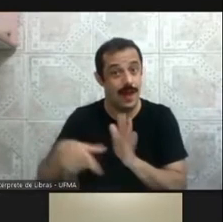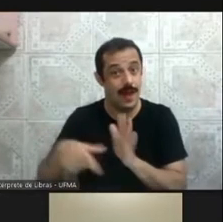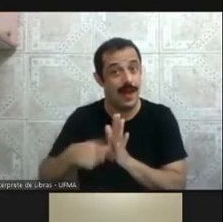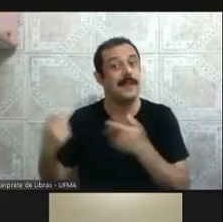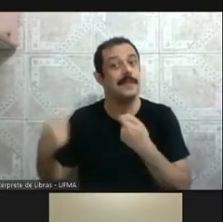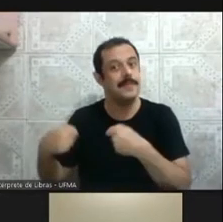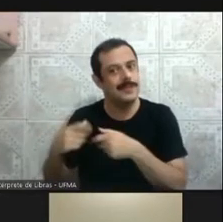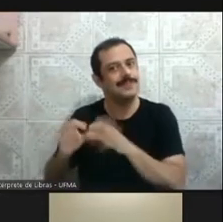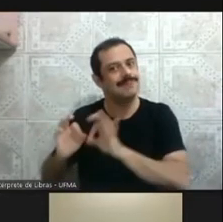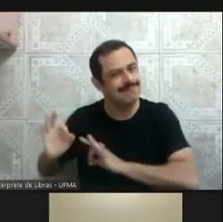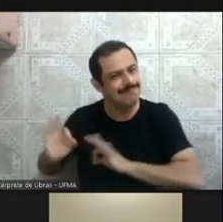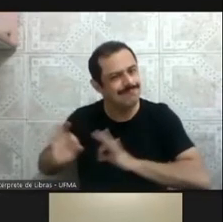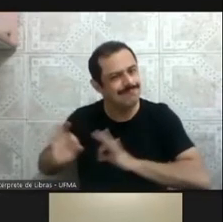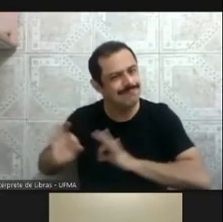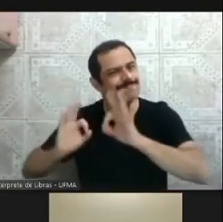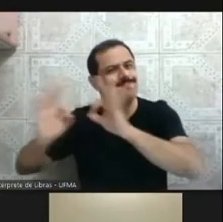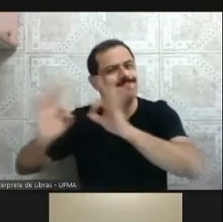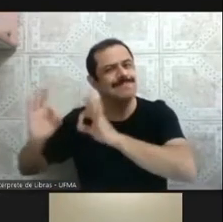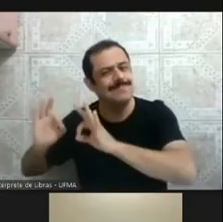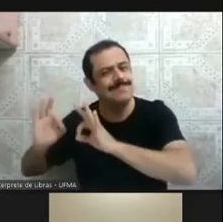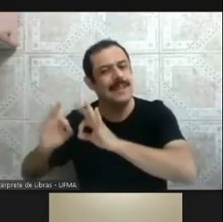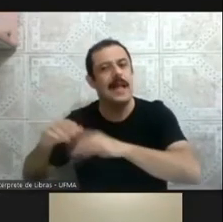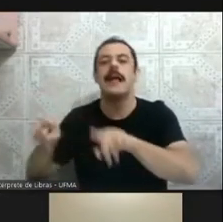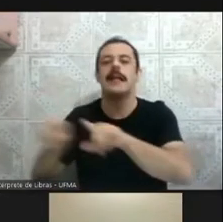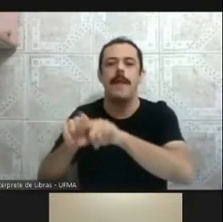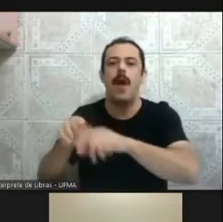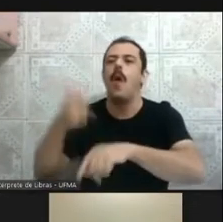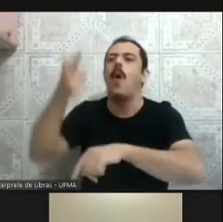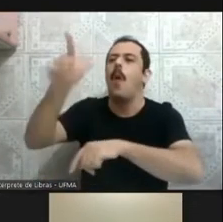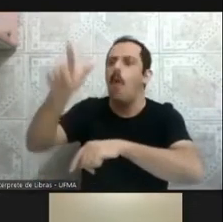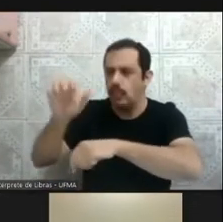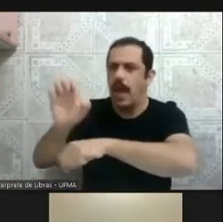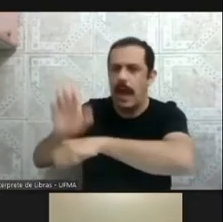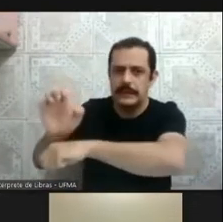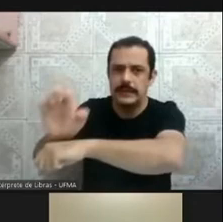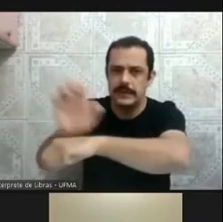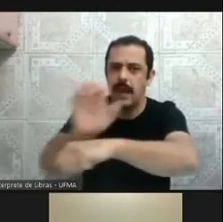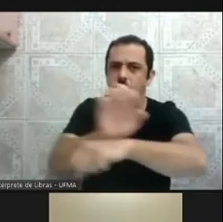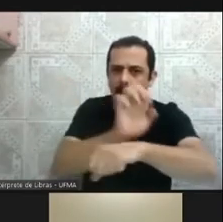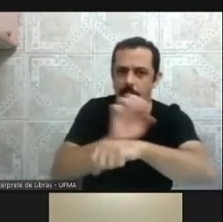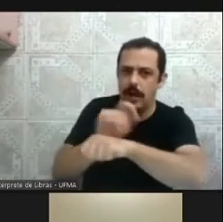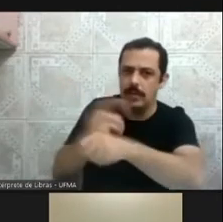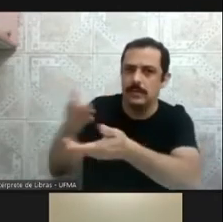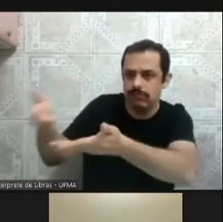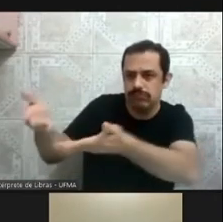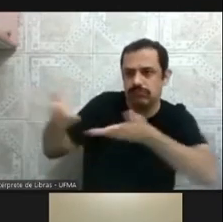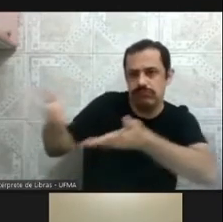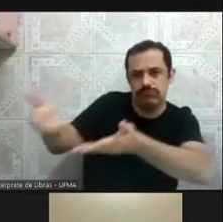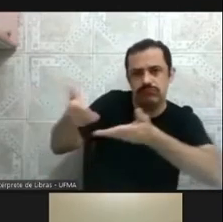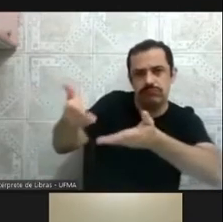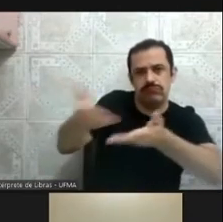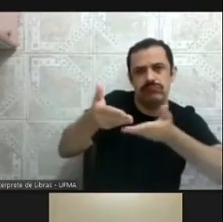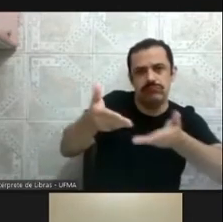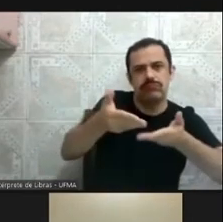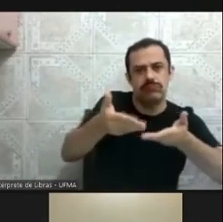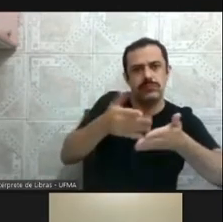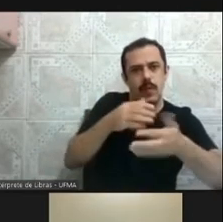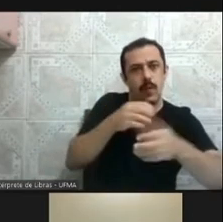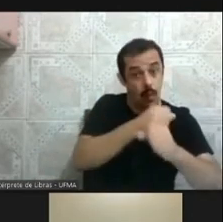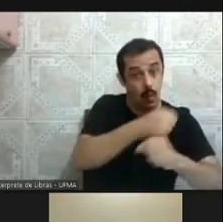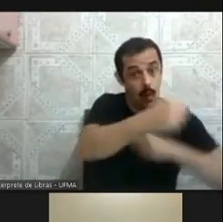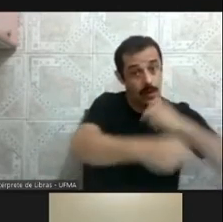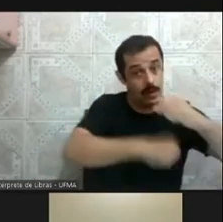outros estados estão de já convidados, se Deus quiser, ano que vem, quando a nossa população já estiver devidamente